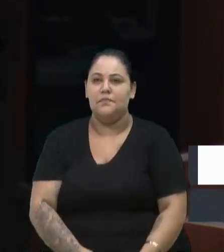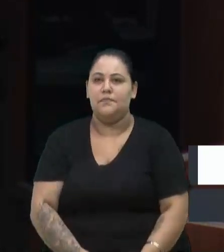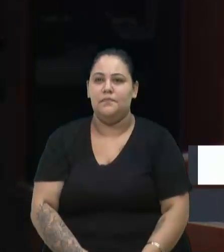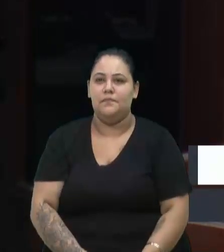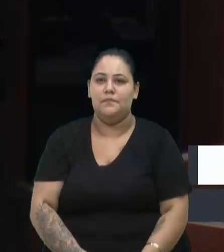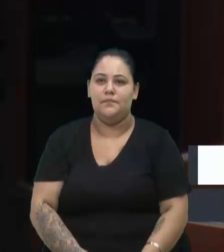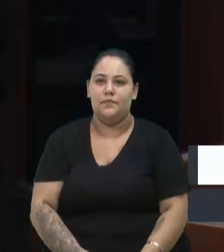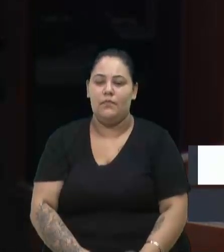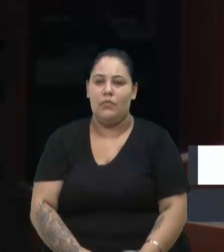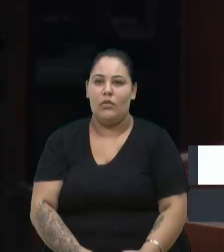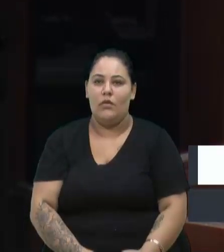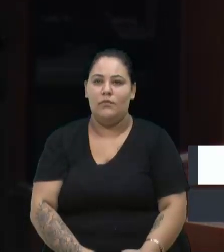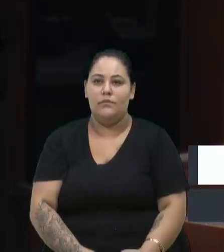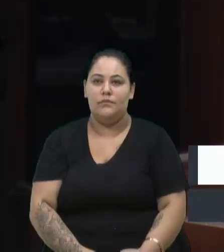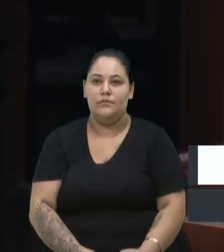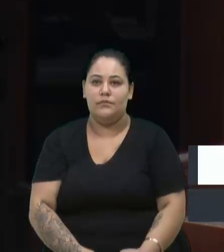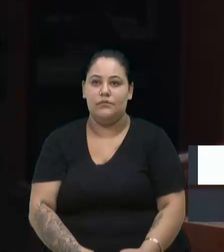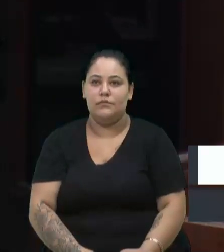Bom,